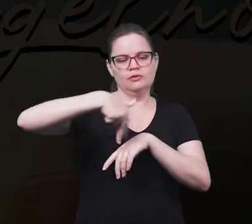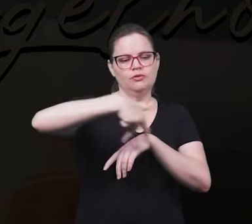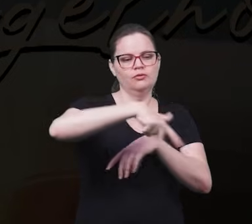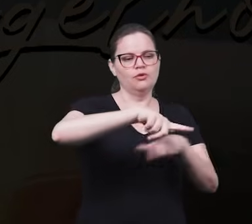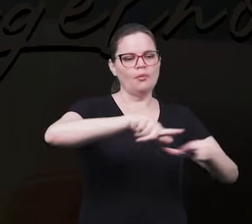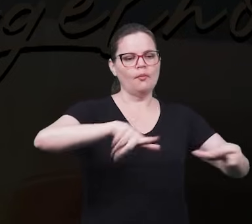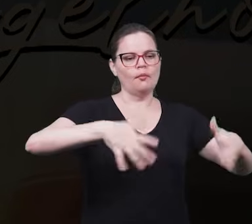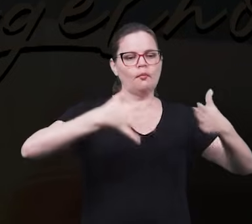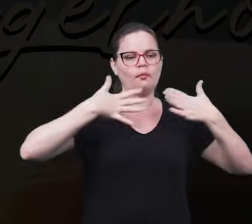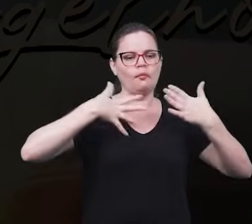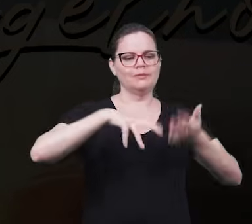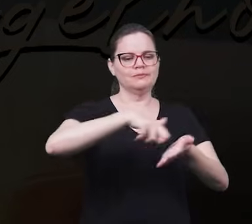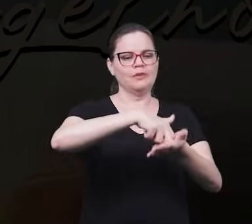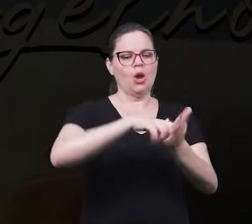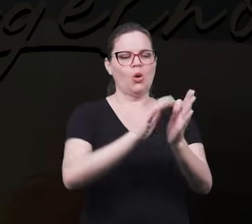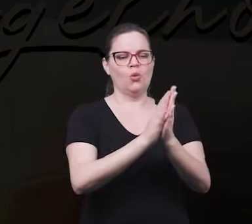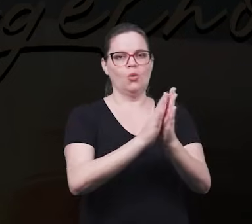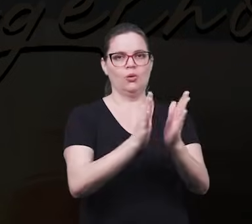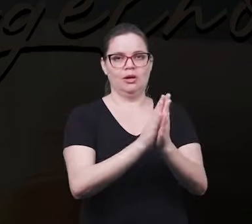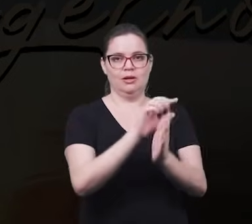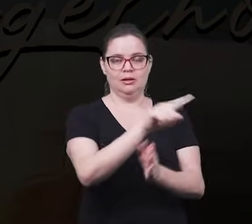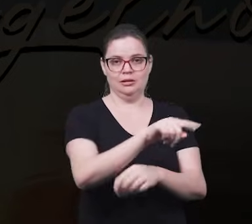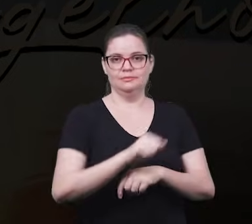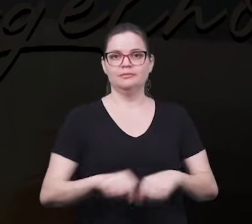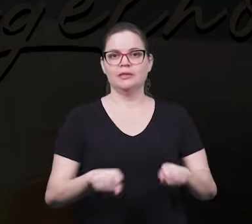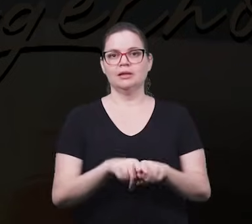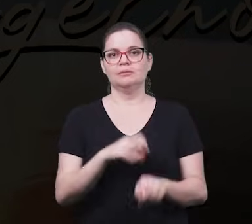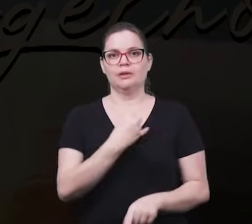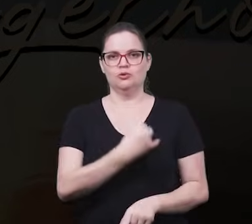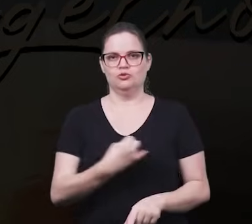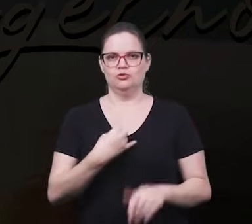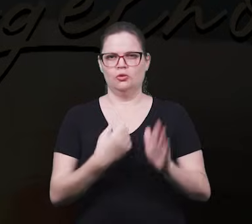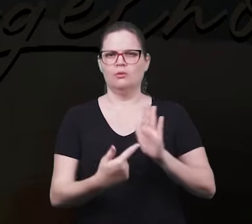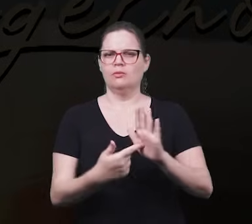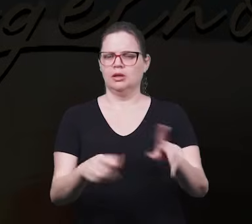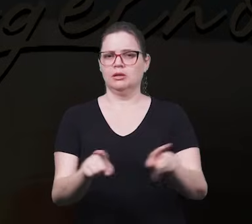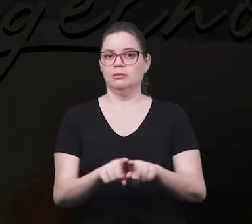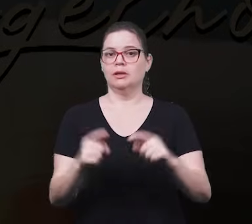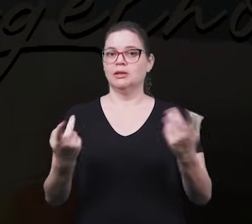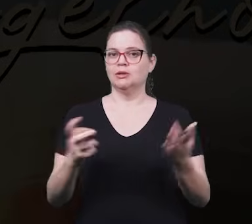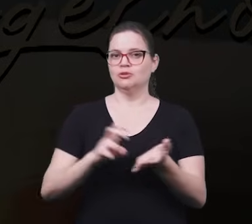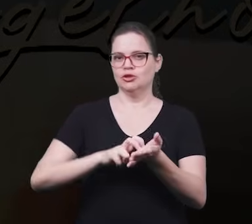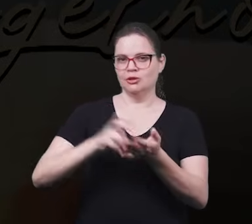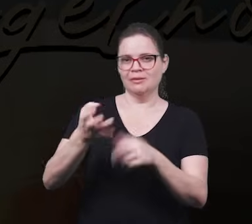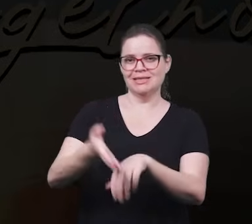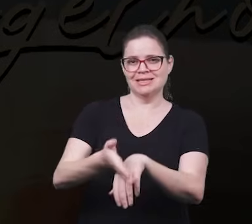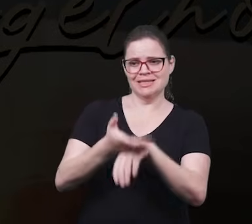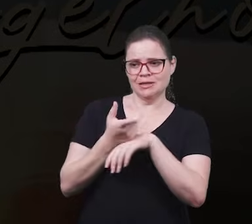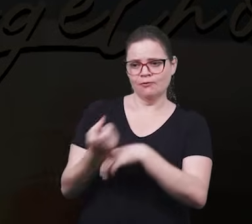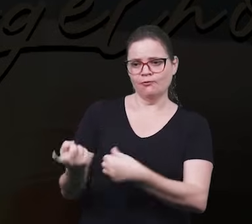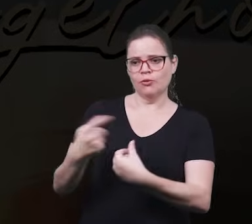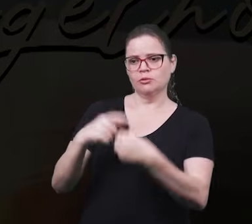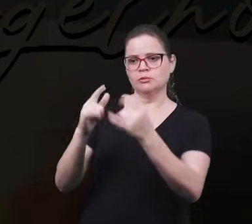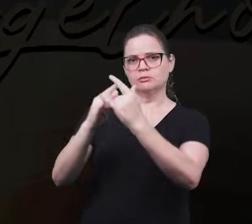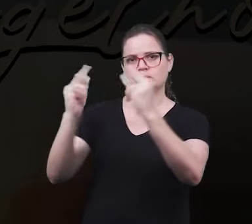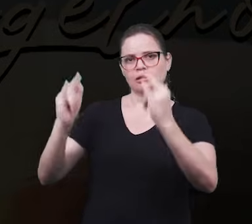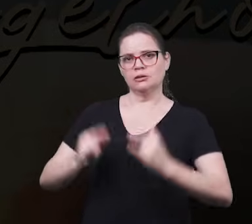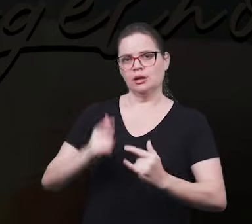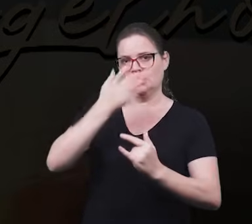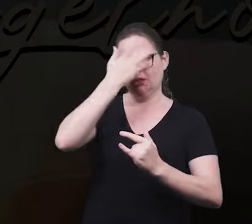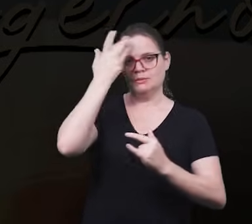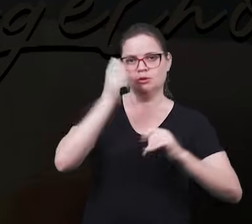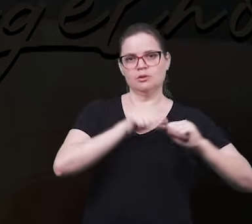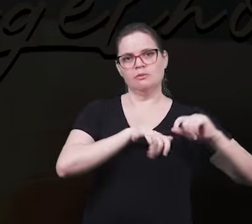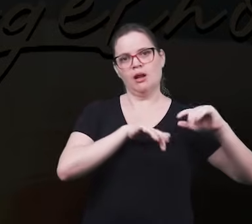O Evangelho de João, capítulo 8, verso 2, de igual modo, e pela manhã cedo voltou para o templo, e todo o